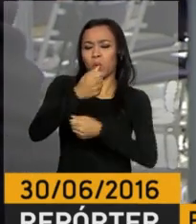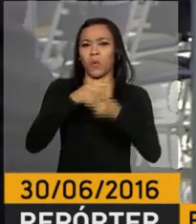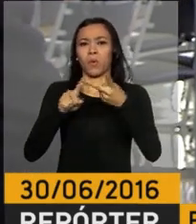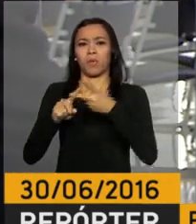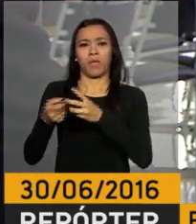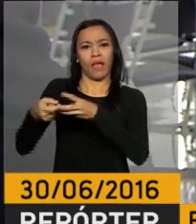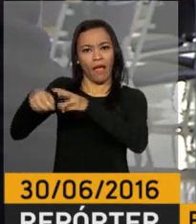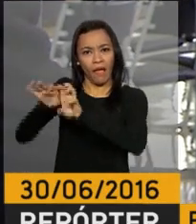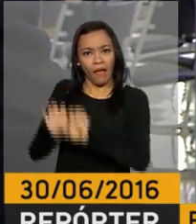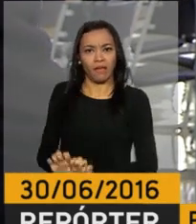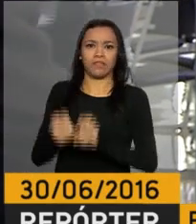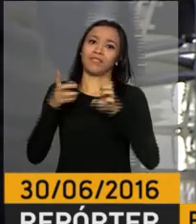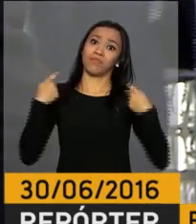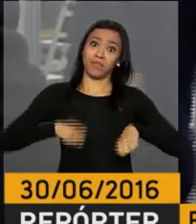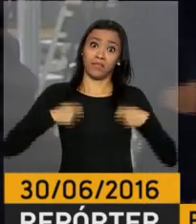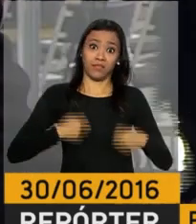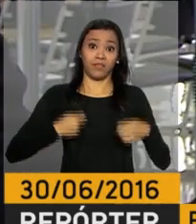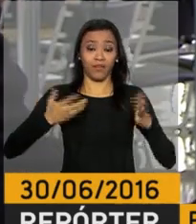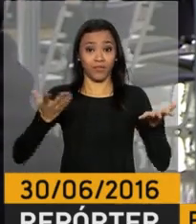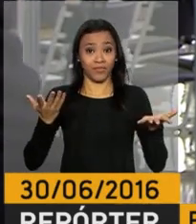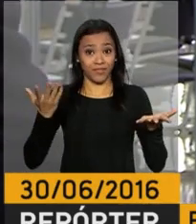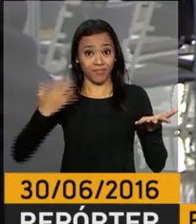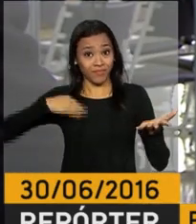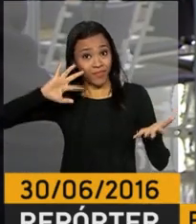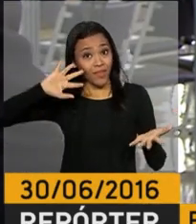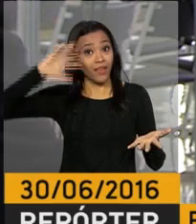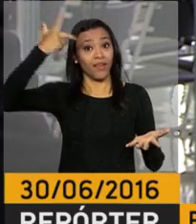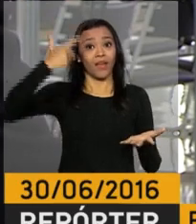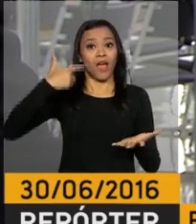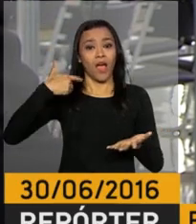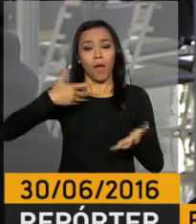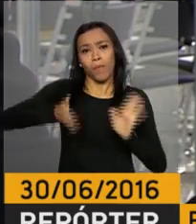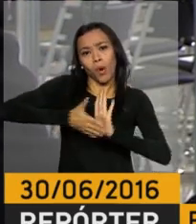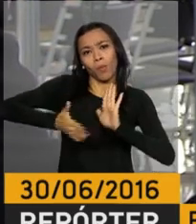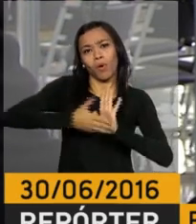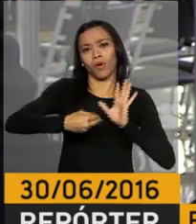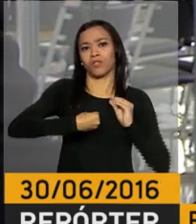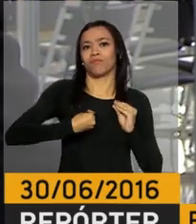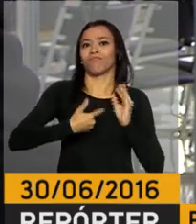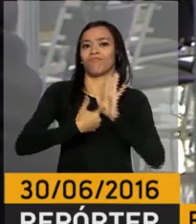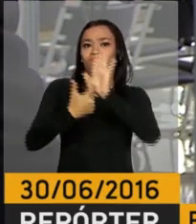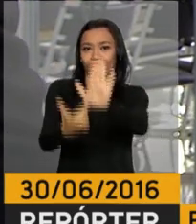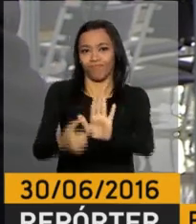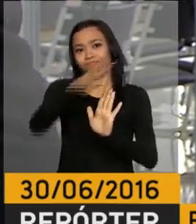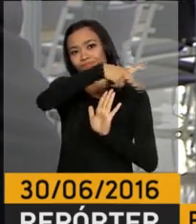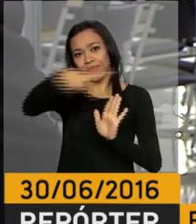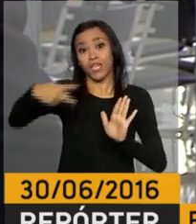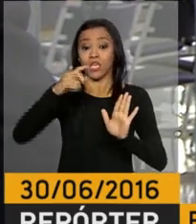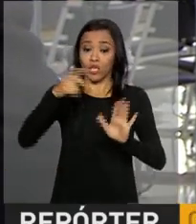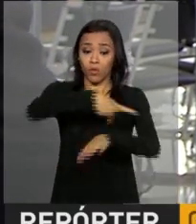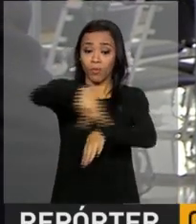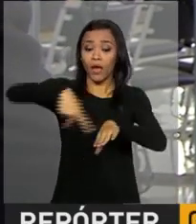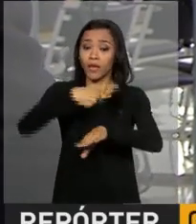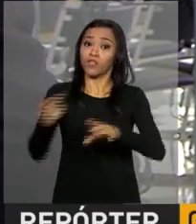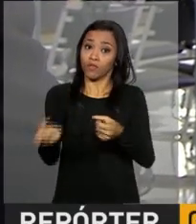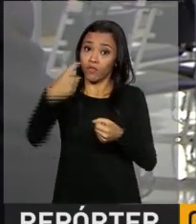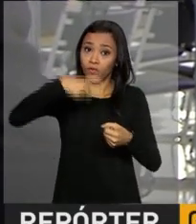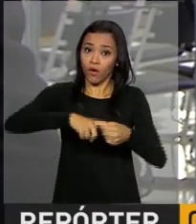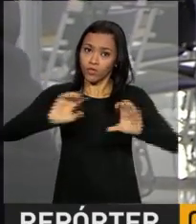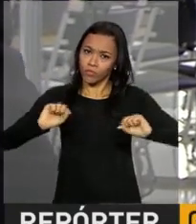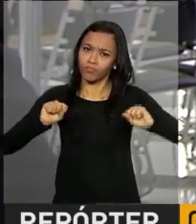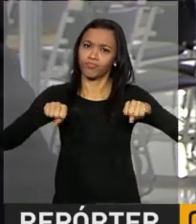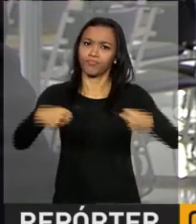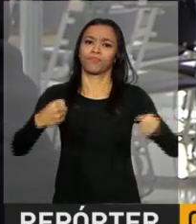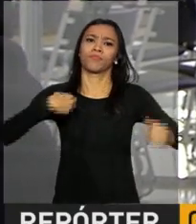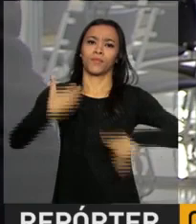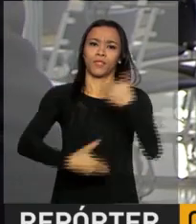precisamos dar as condições para que o presidente possa fazer com que o nosso país volte à retomada do crescimento volte